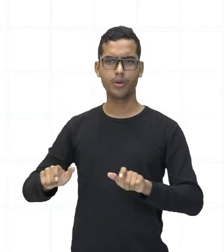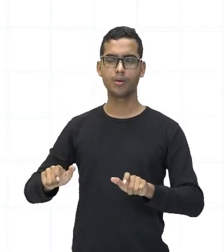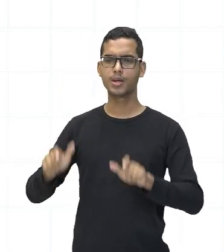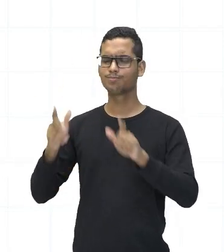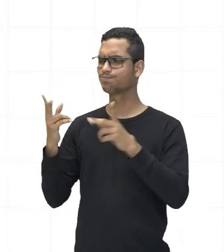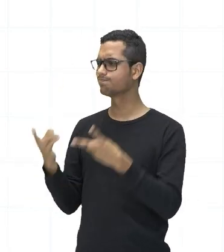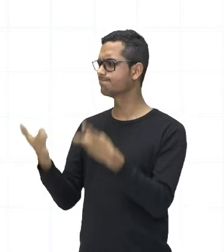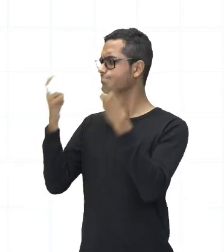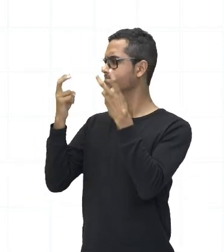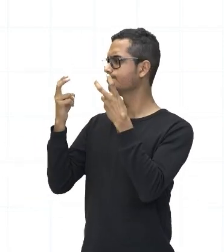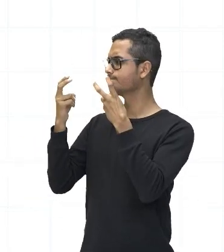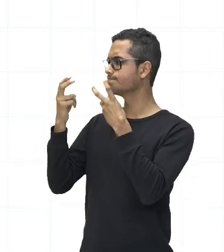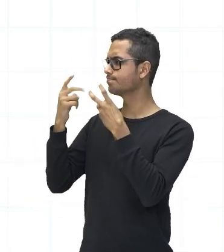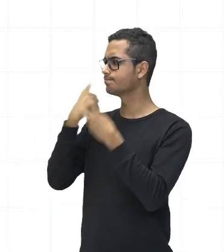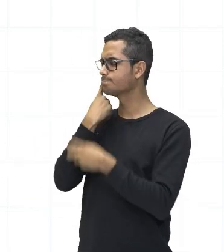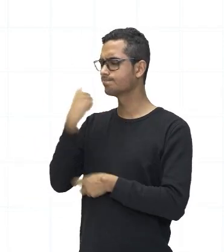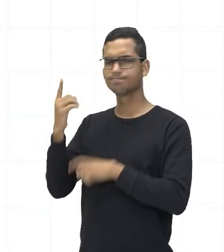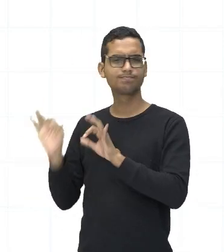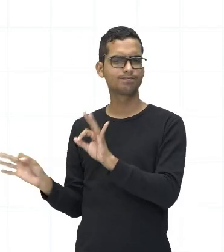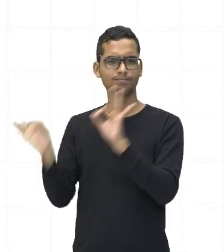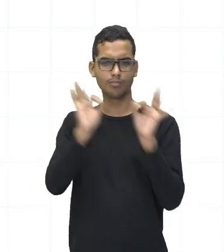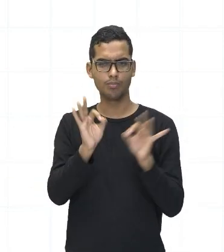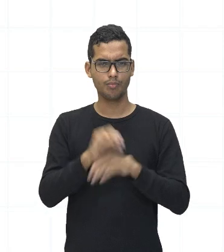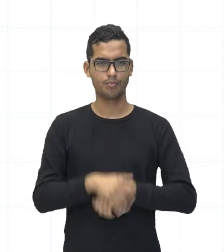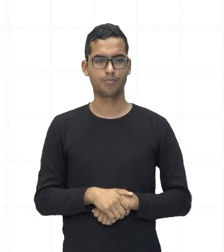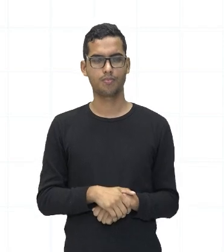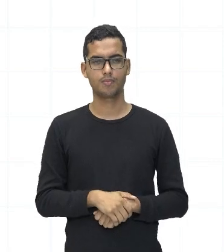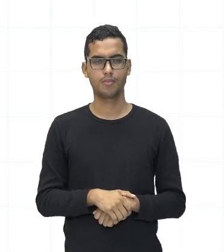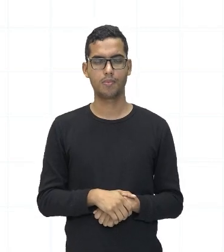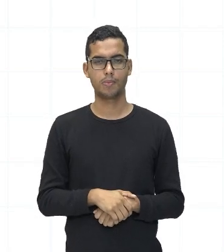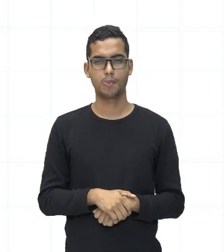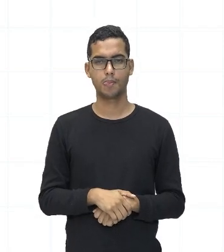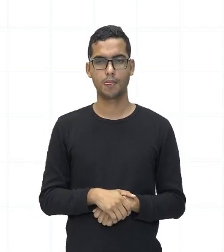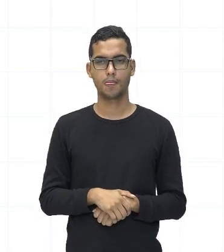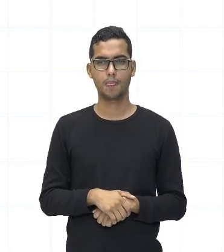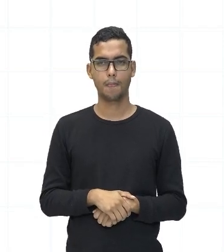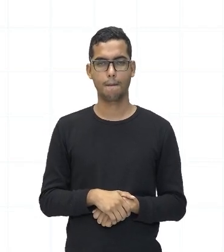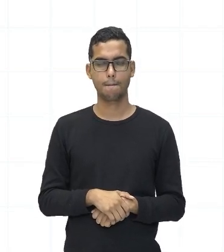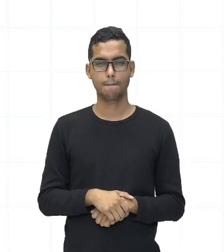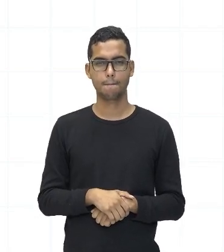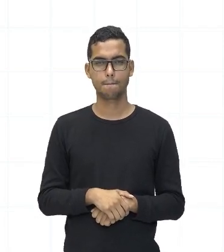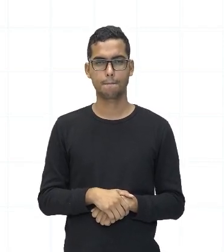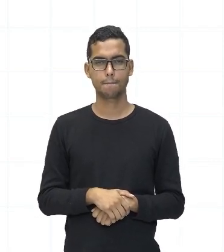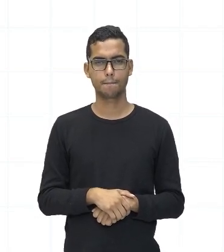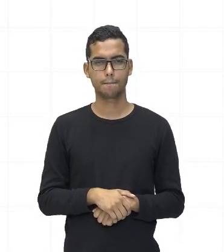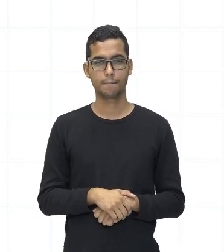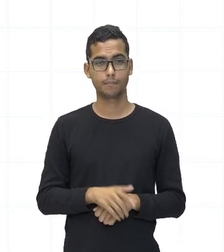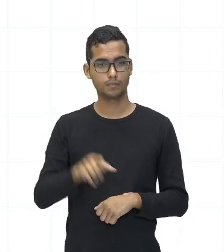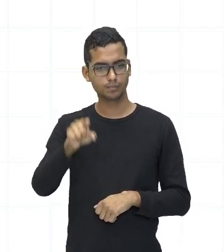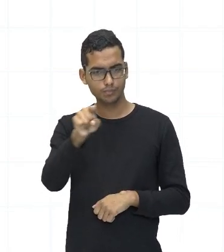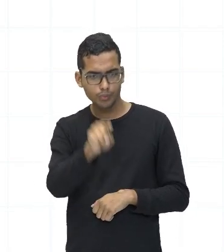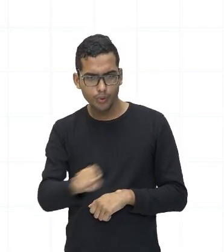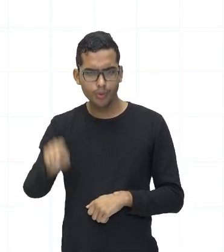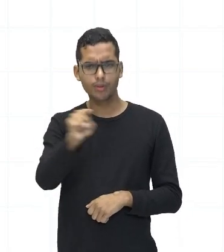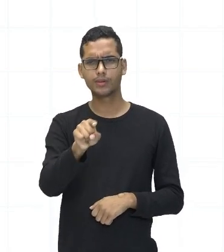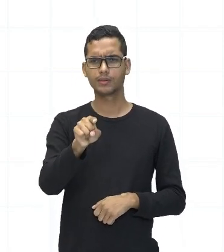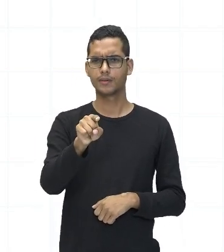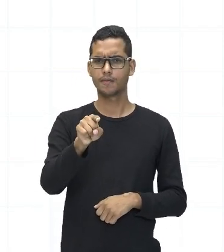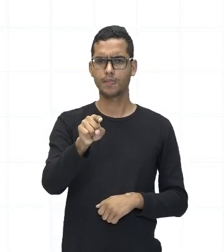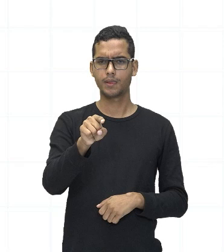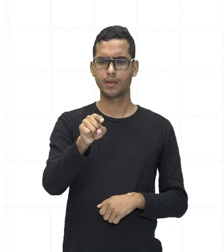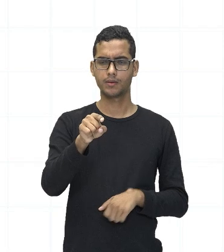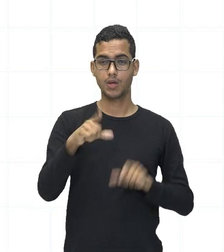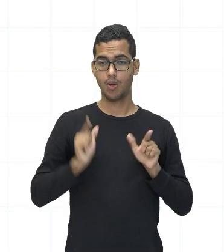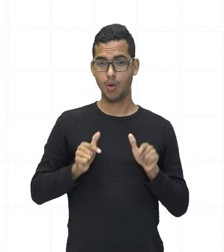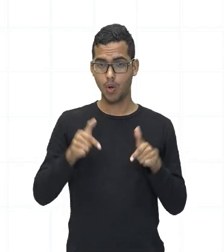seguinte, notem só. Nós temos aí, então, o que ele diz. E você, já combateu